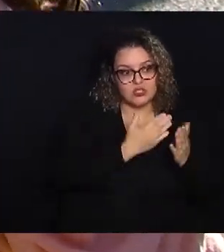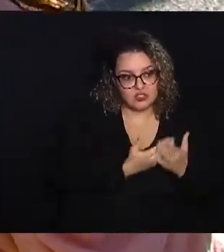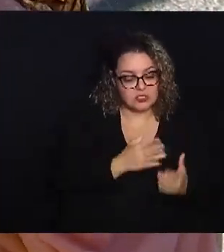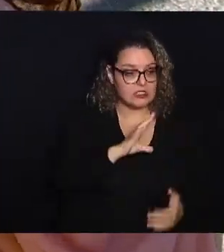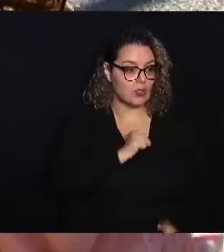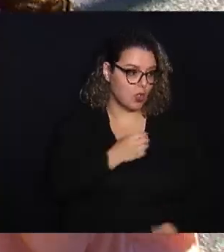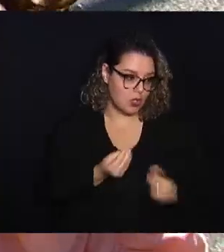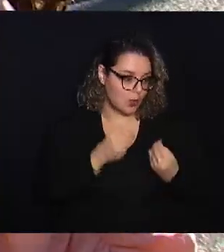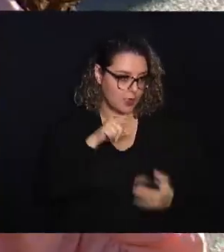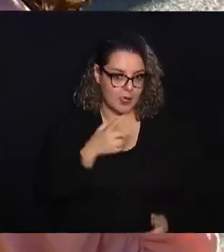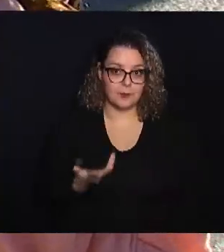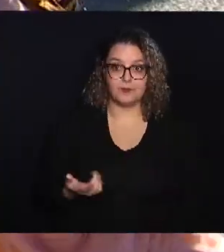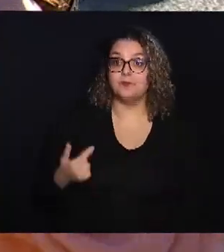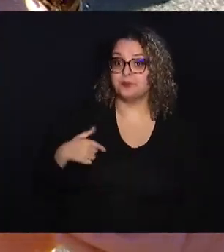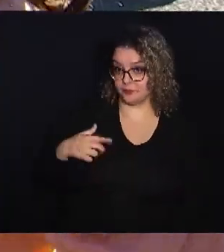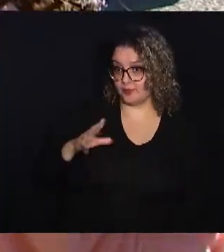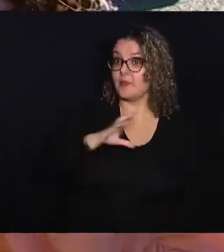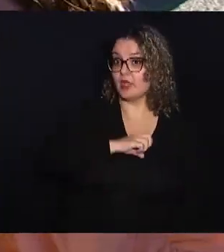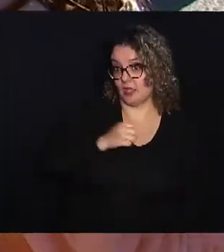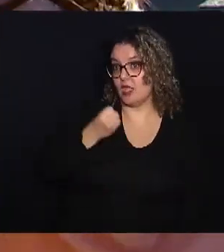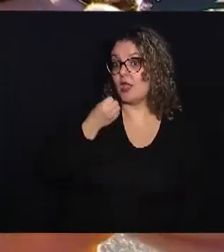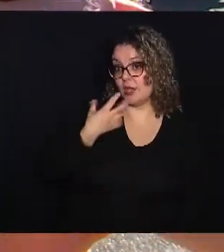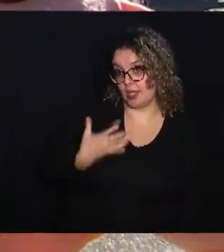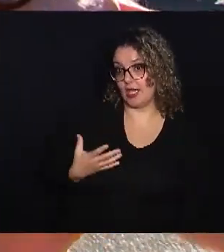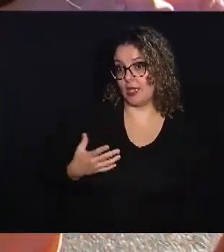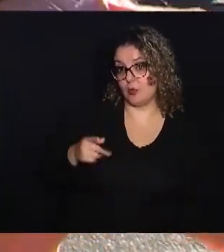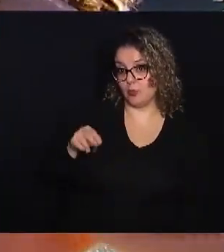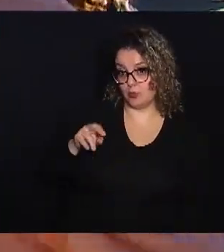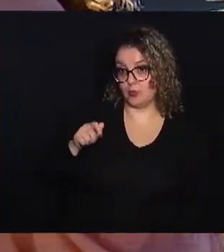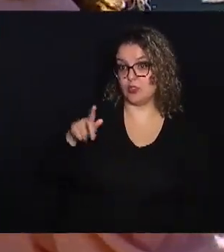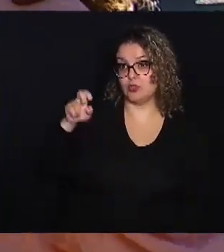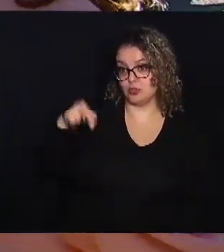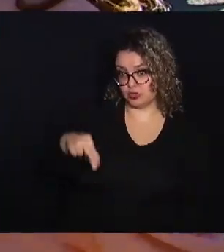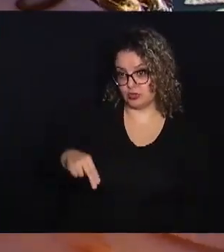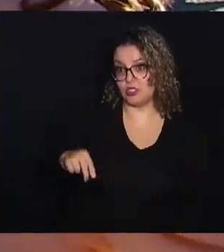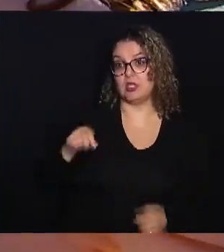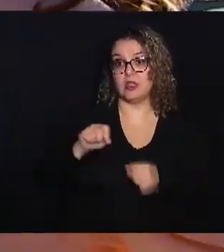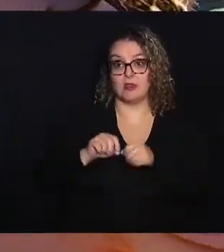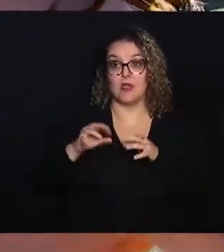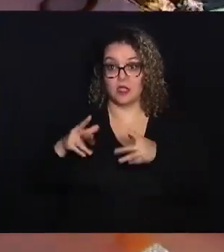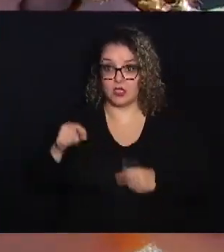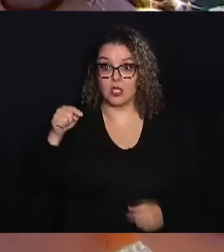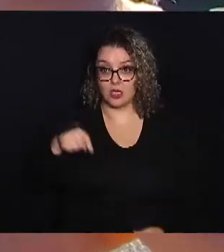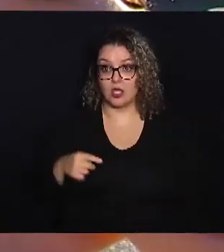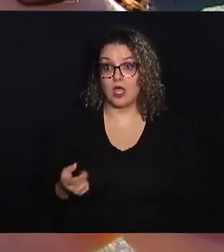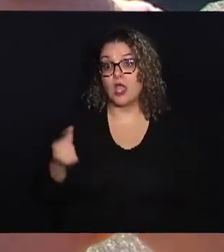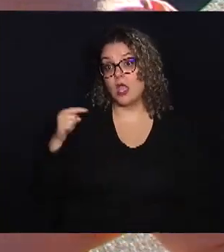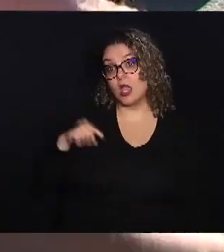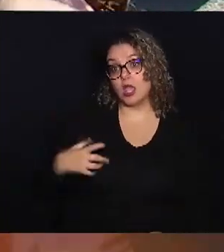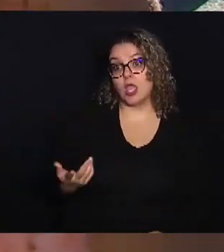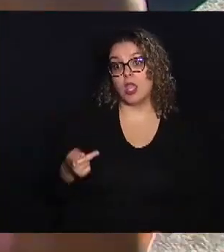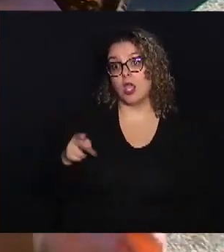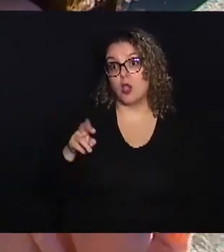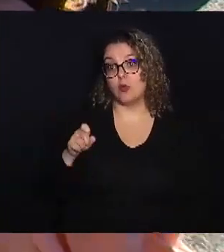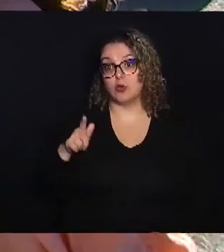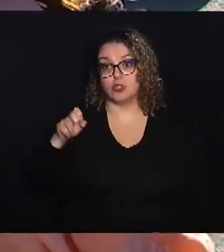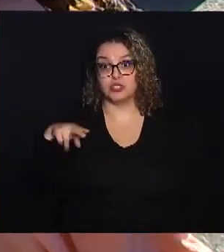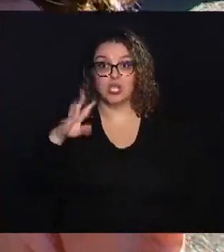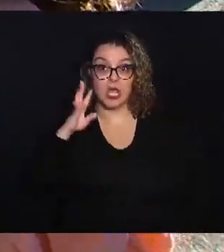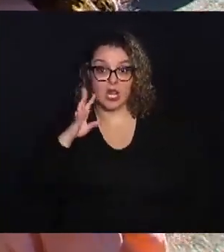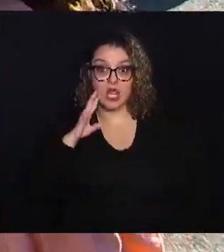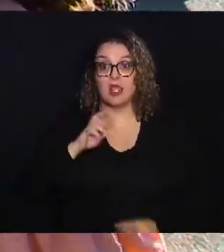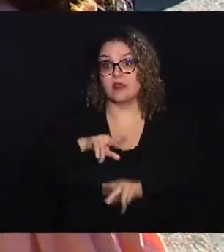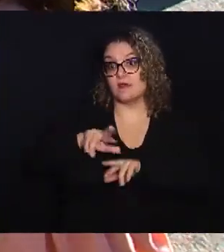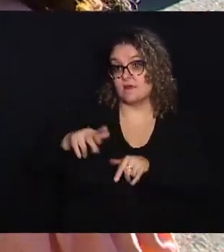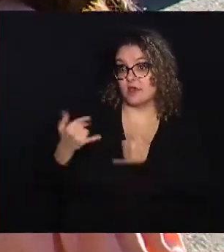aula, se você gosta? Eu gosto, é bom vir pro Progen, fazer tudo aqui. Aqui é um Progen